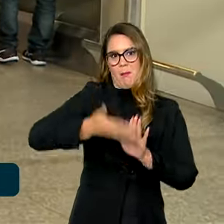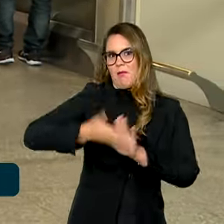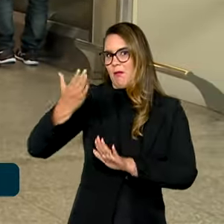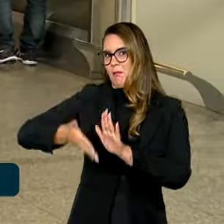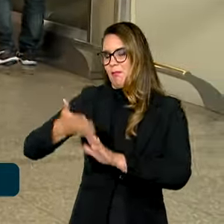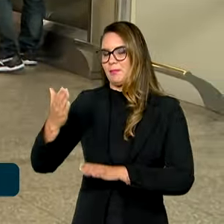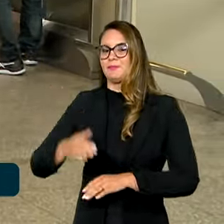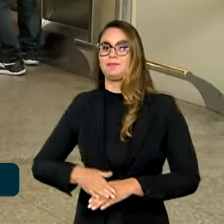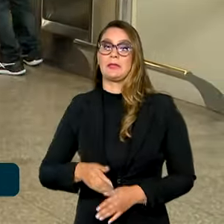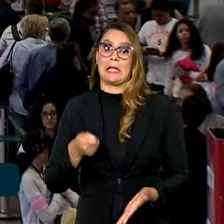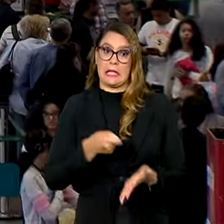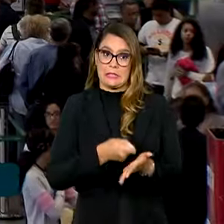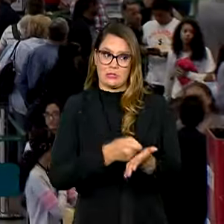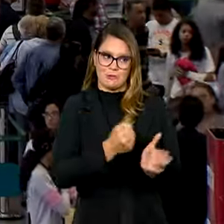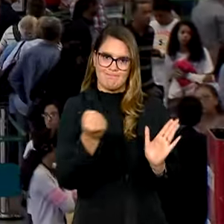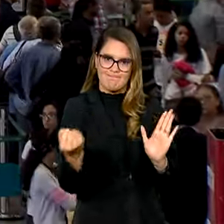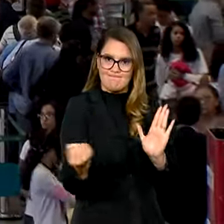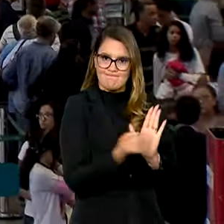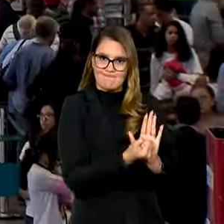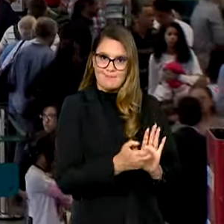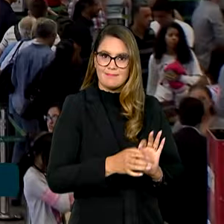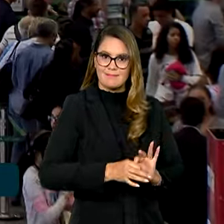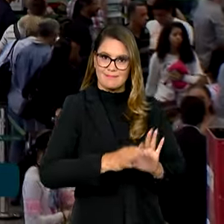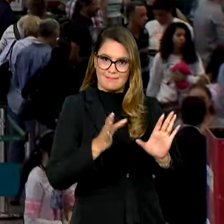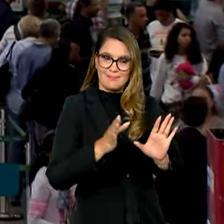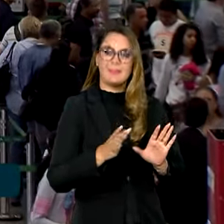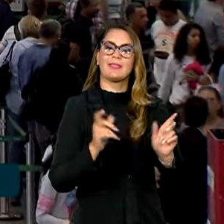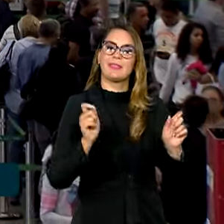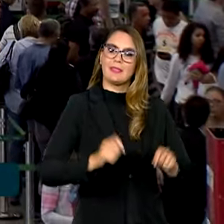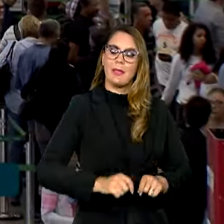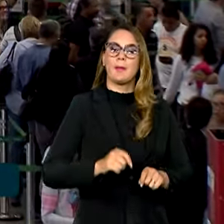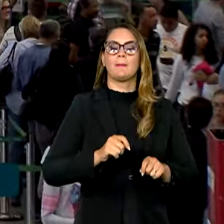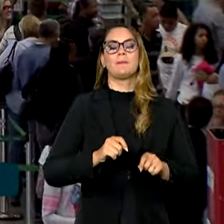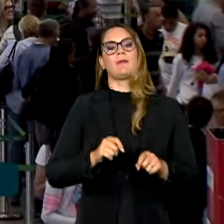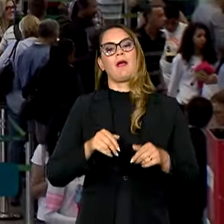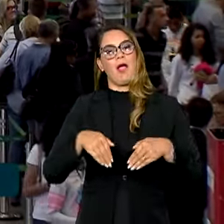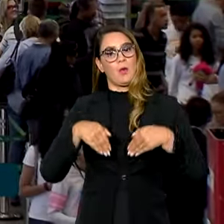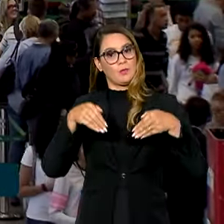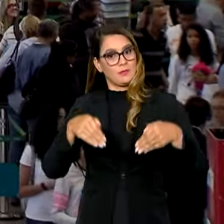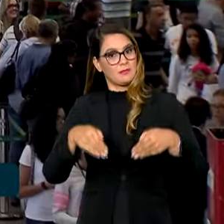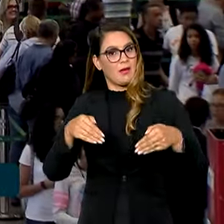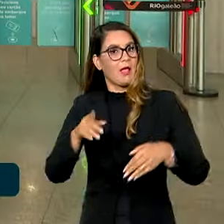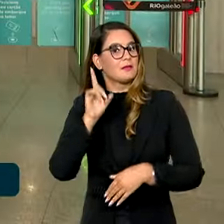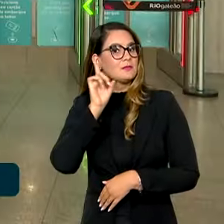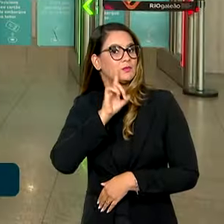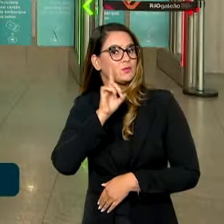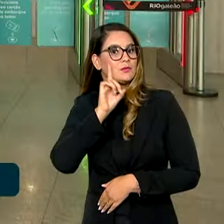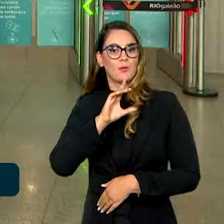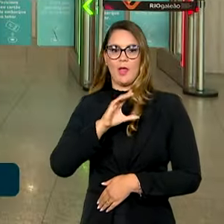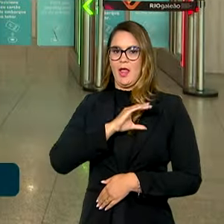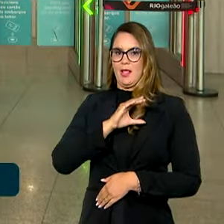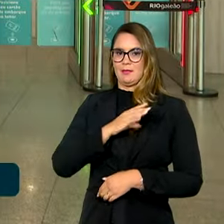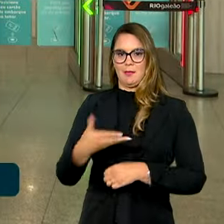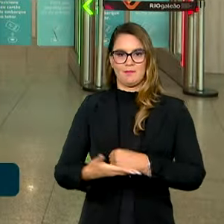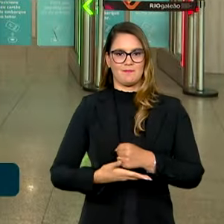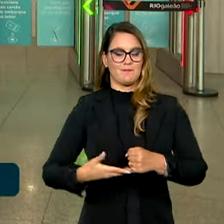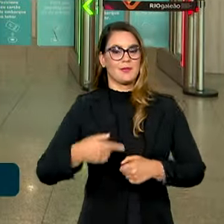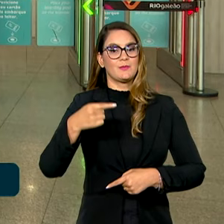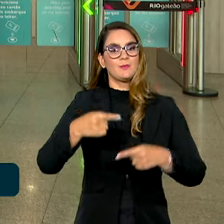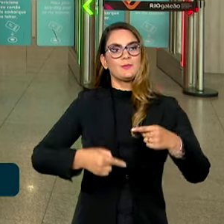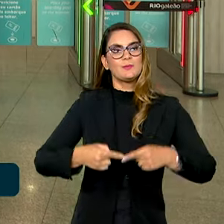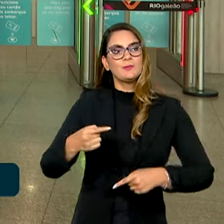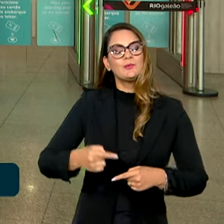A exigência de vistos vai valer para cidadãos da Austrália, Estados Unidos e Canadá e é baseada na política